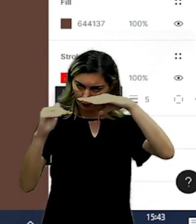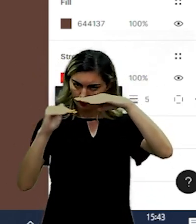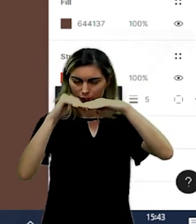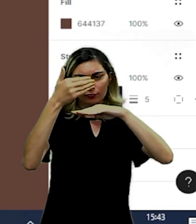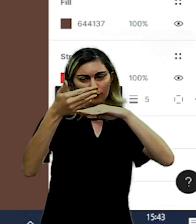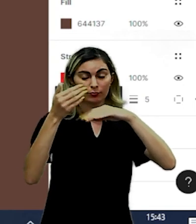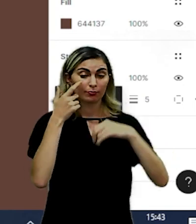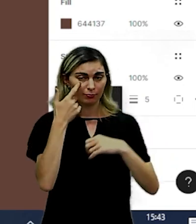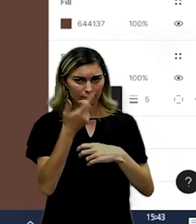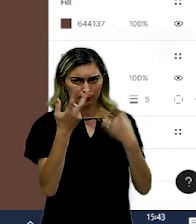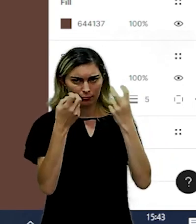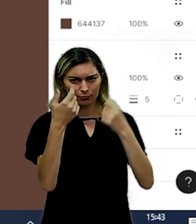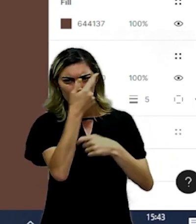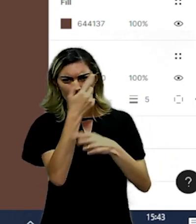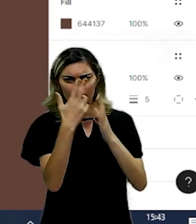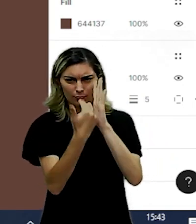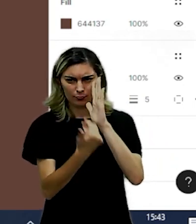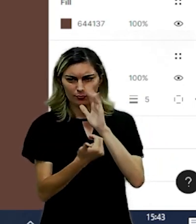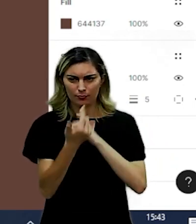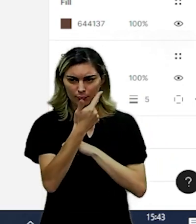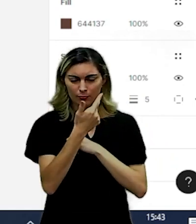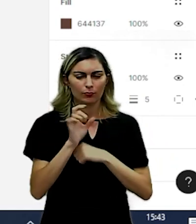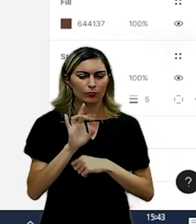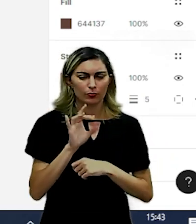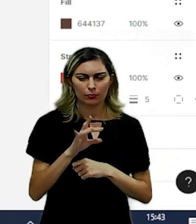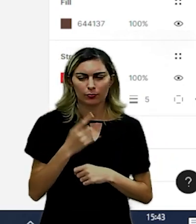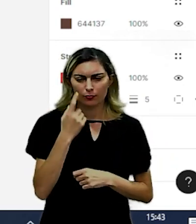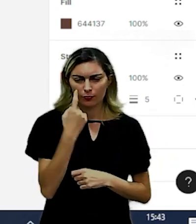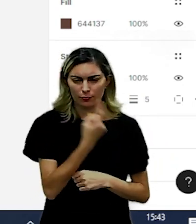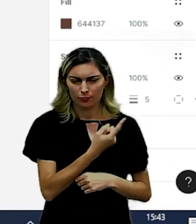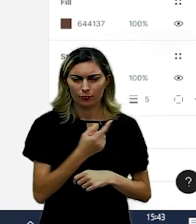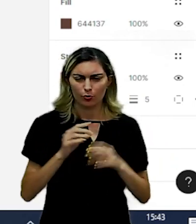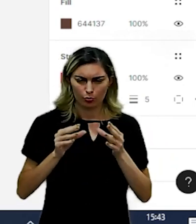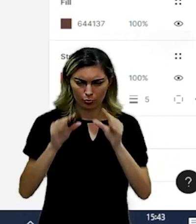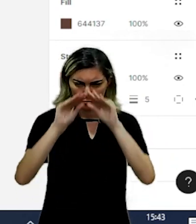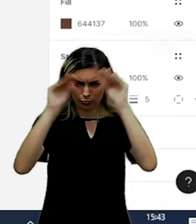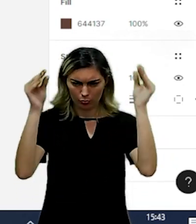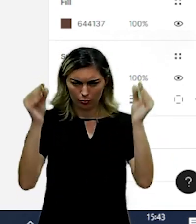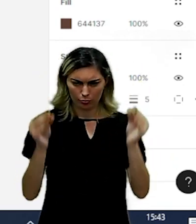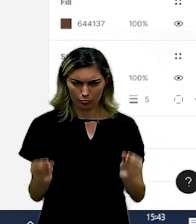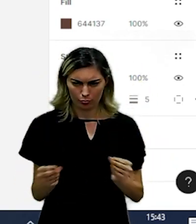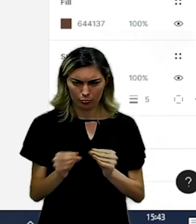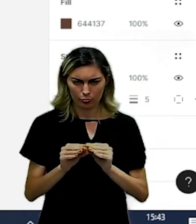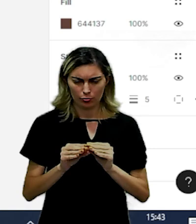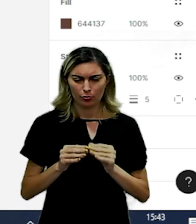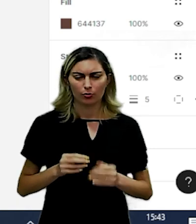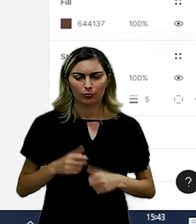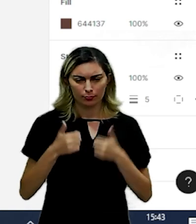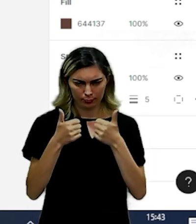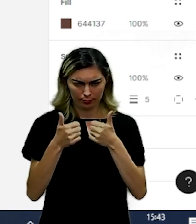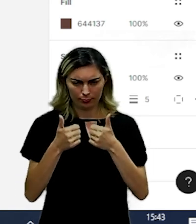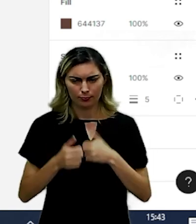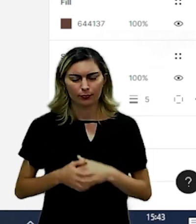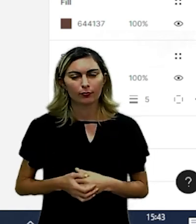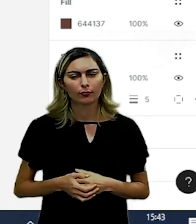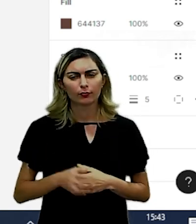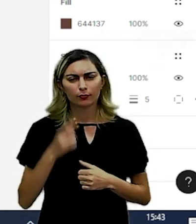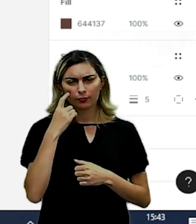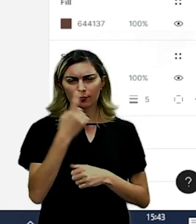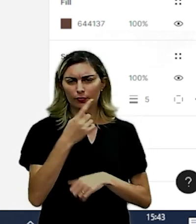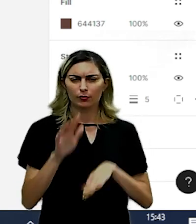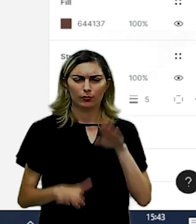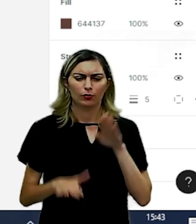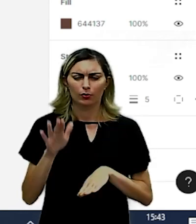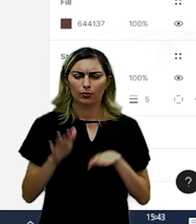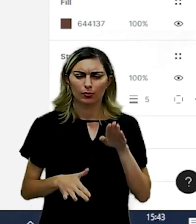Ou então, só o outside, que no caso ele vai engrossar só para fora. Tudo bem? Aí vai depender da